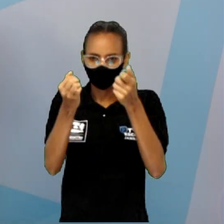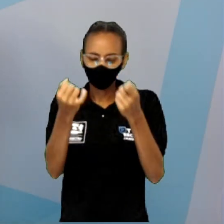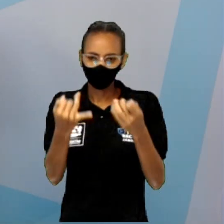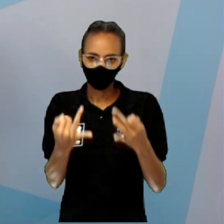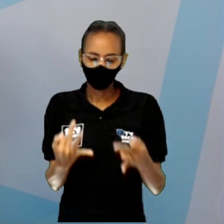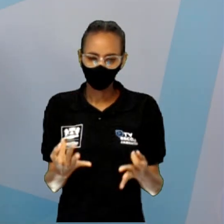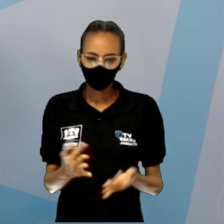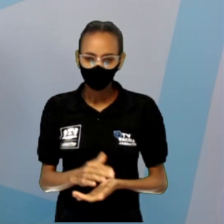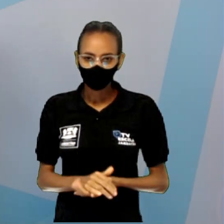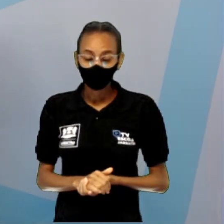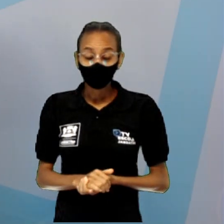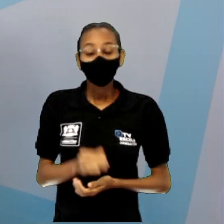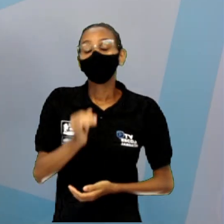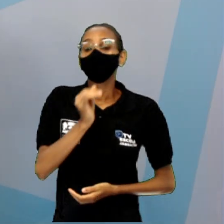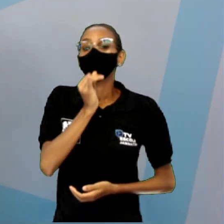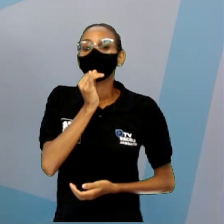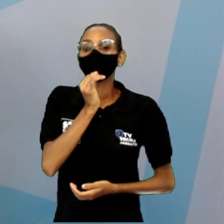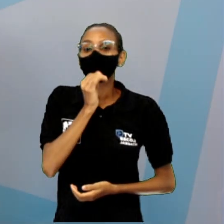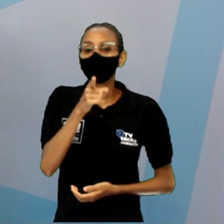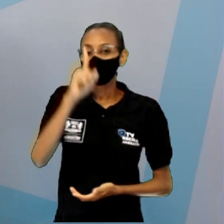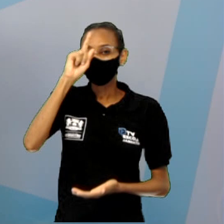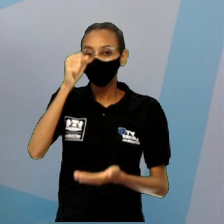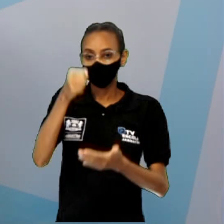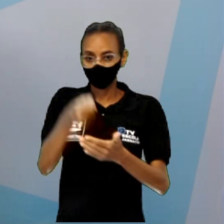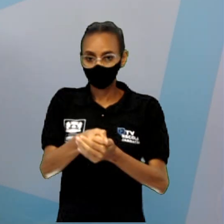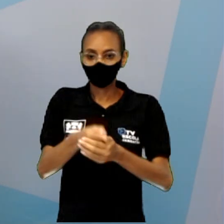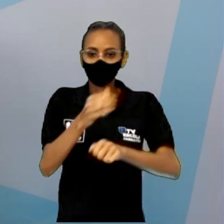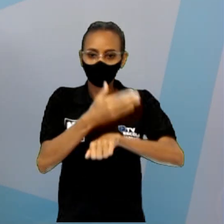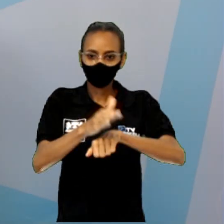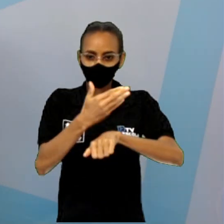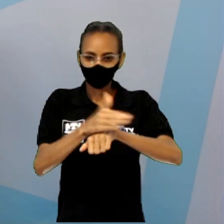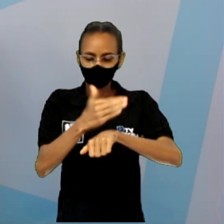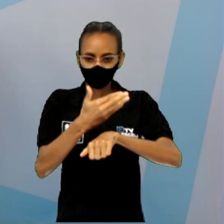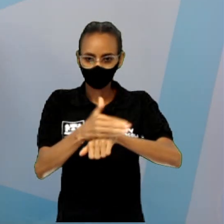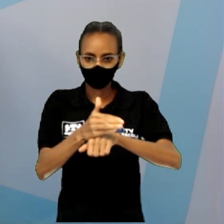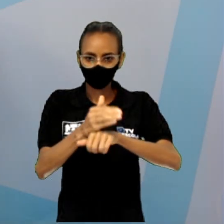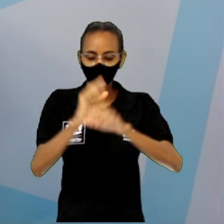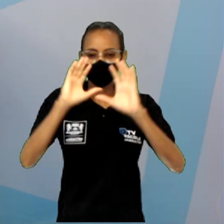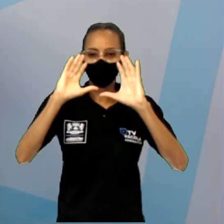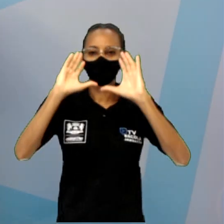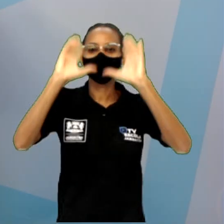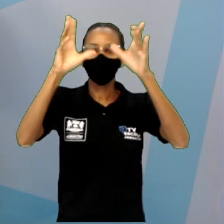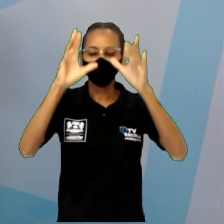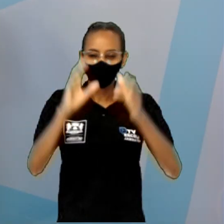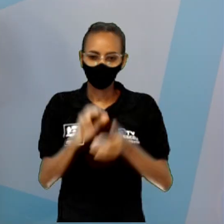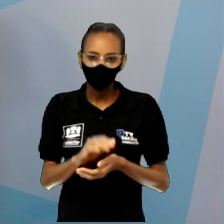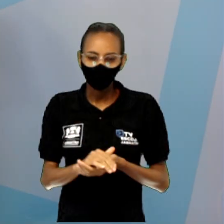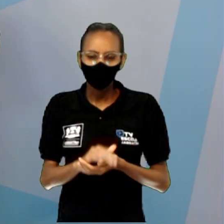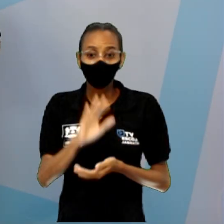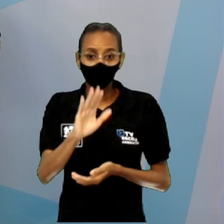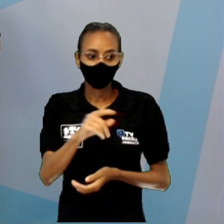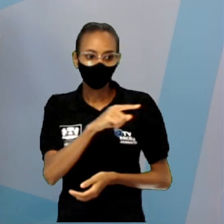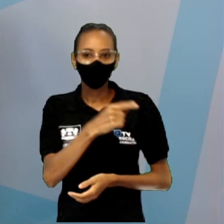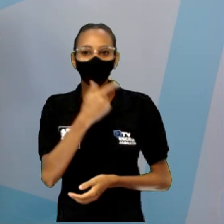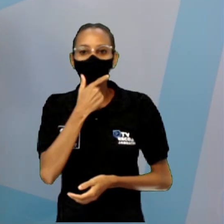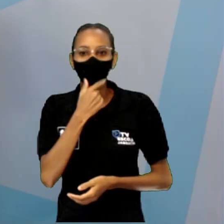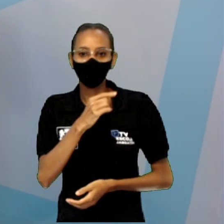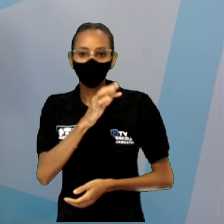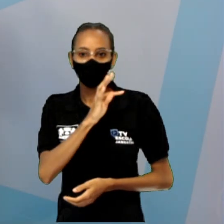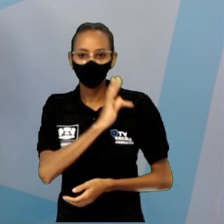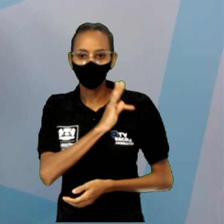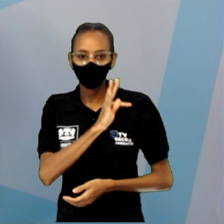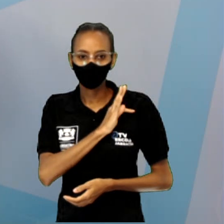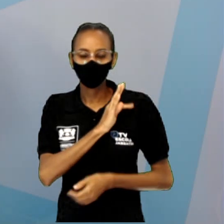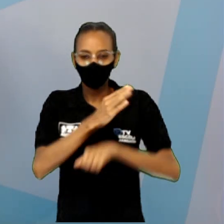lá. Vamos supor que você decidiu treinar vôlei. E aí, o seu treinador, o seu técnico de